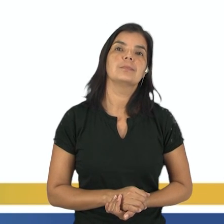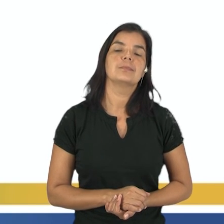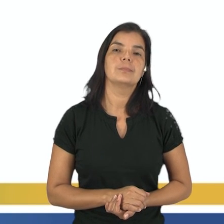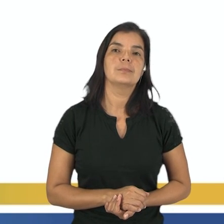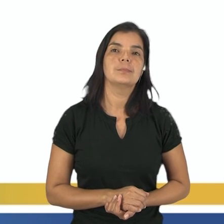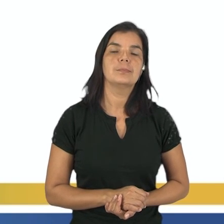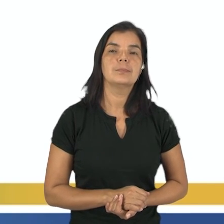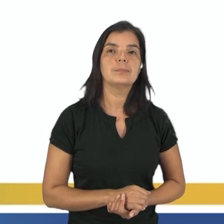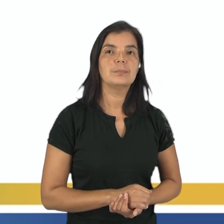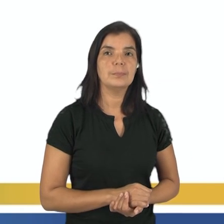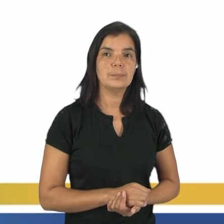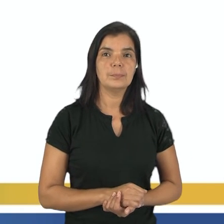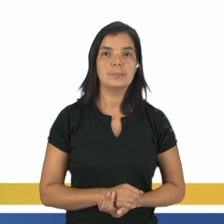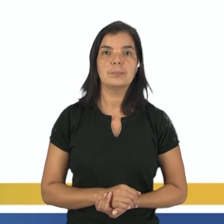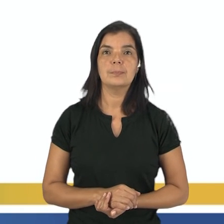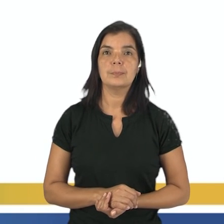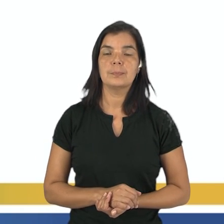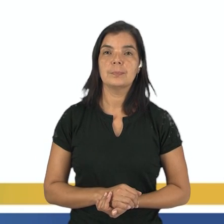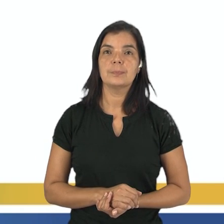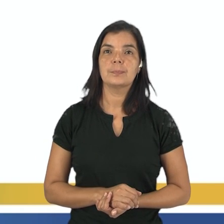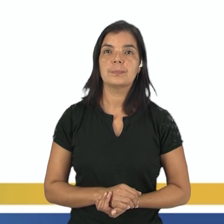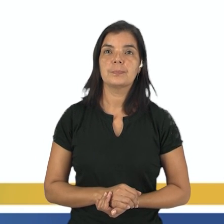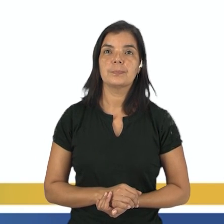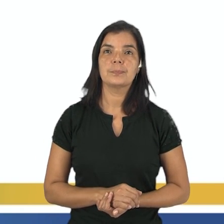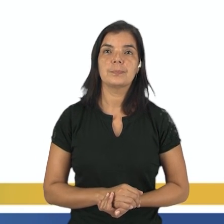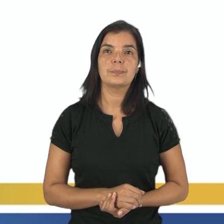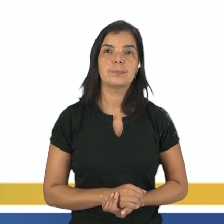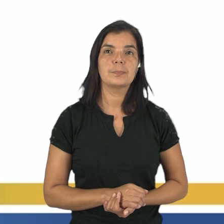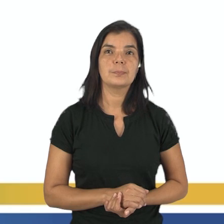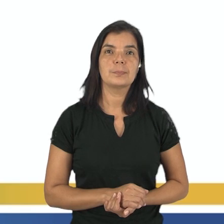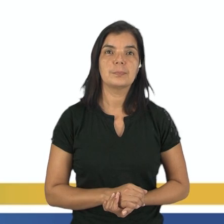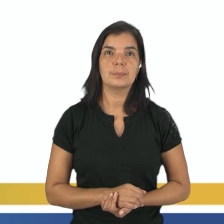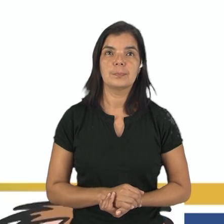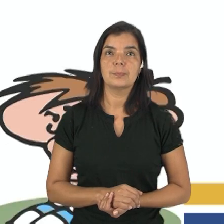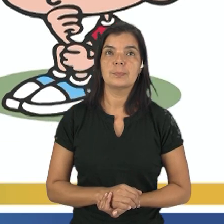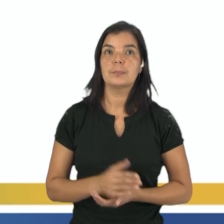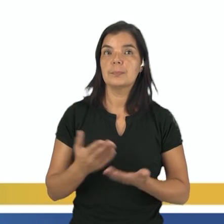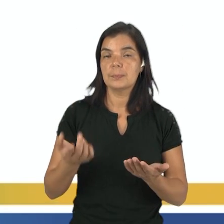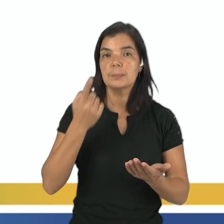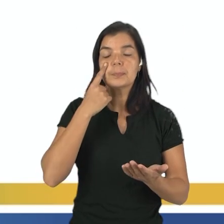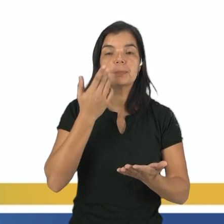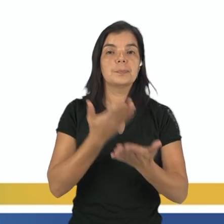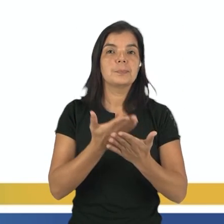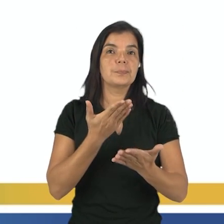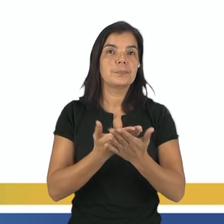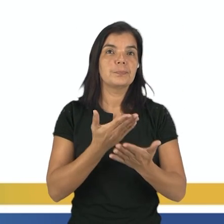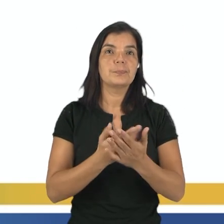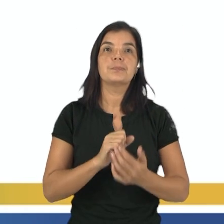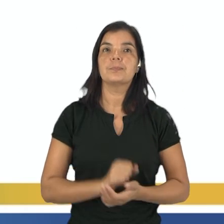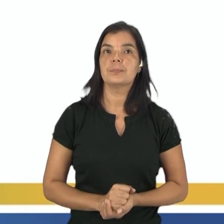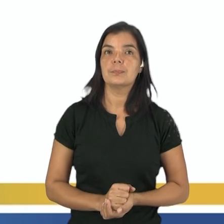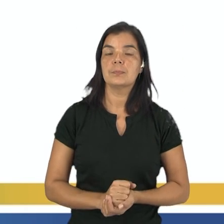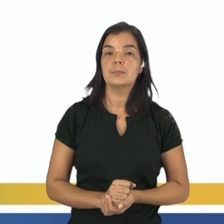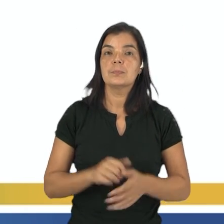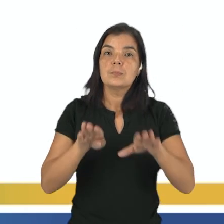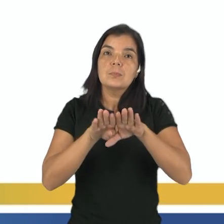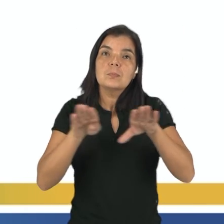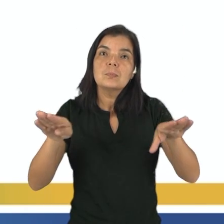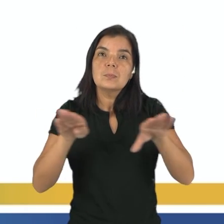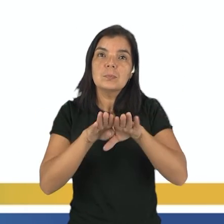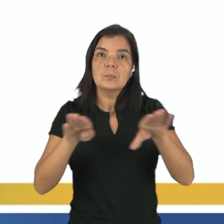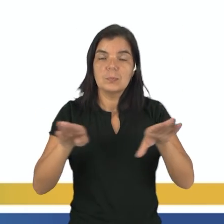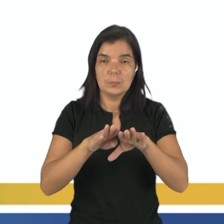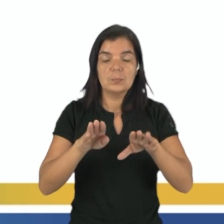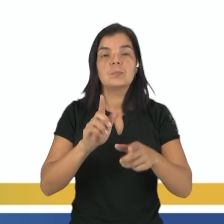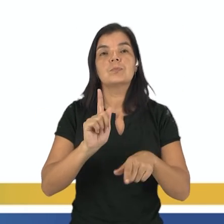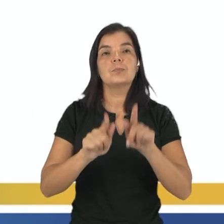triangular ou prisma de base triangular, beleza? Muito bem, então nós vimos nesta aula, pessoal, a planificação de